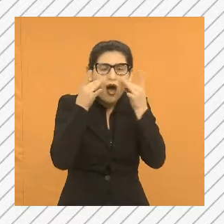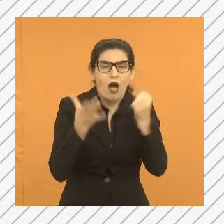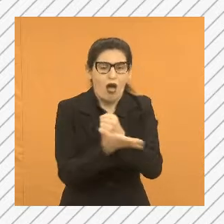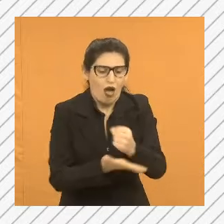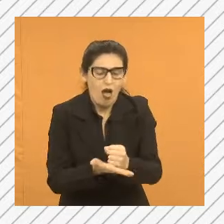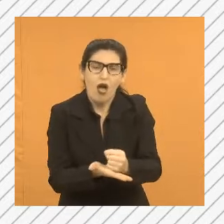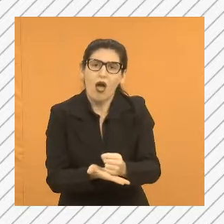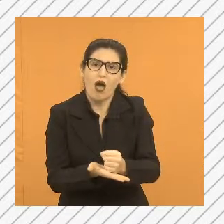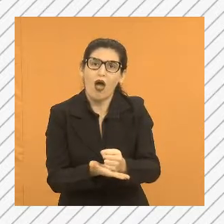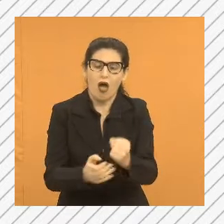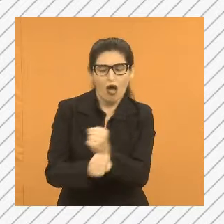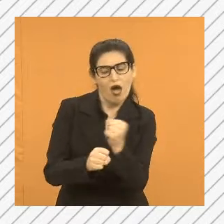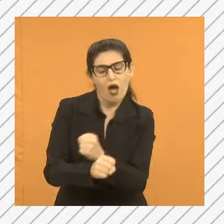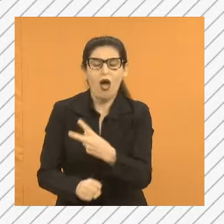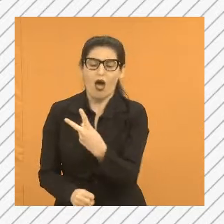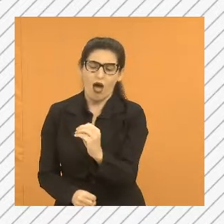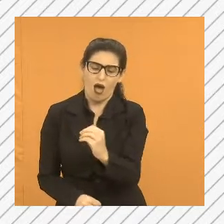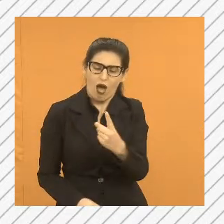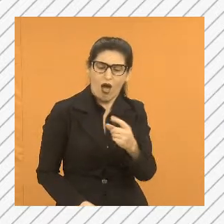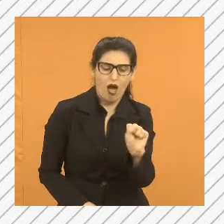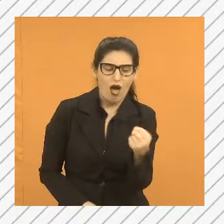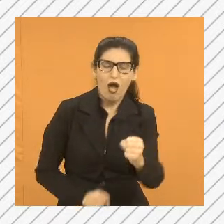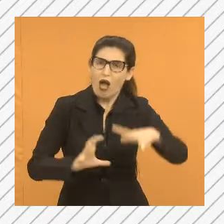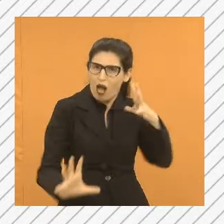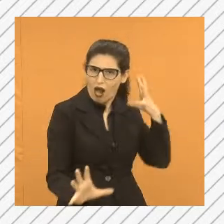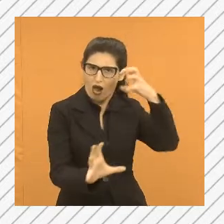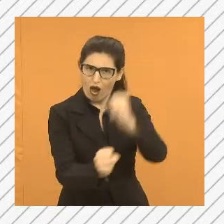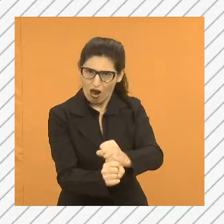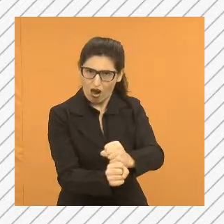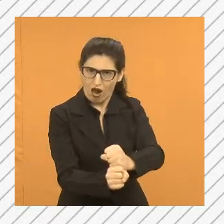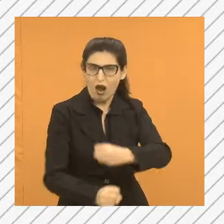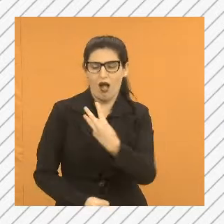de 2018, um total de